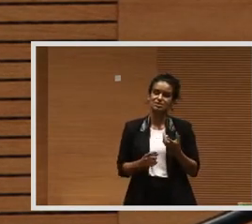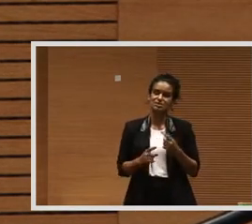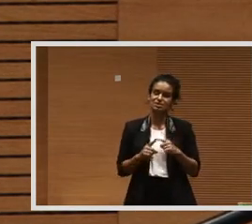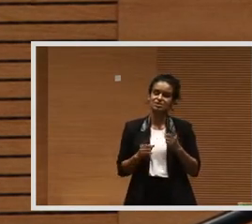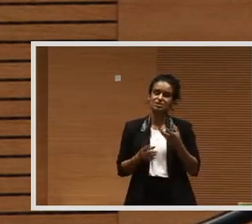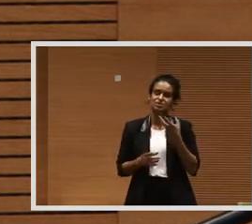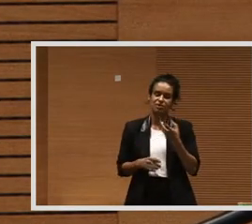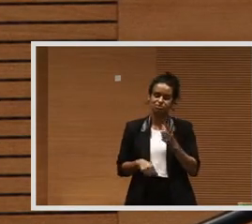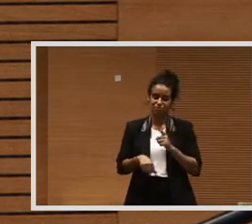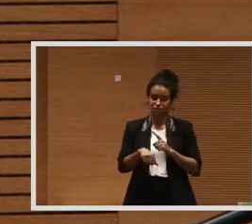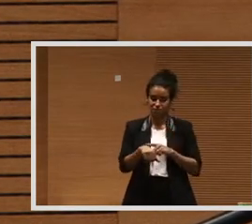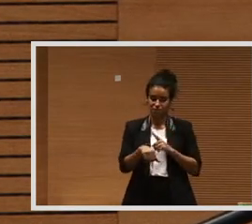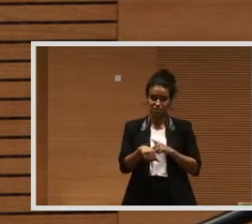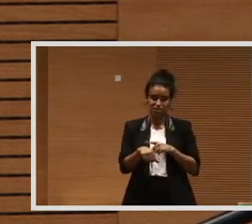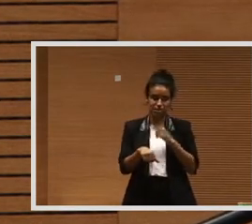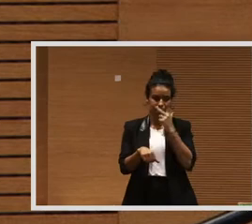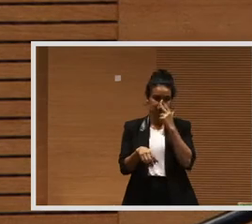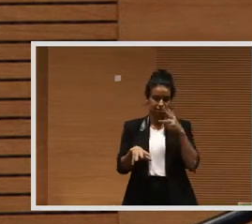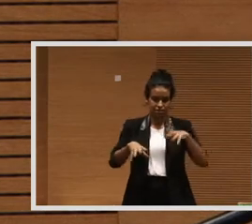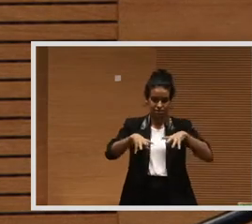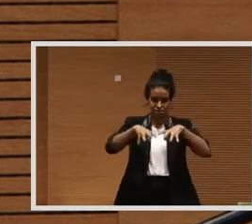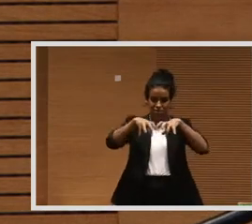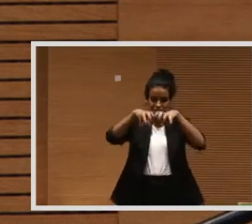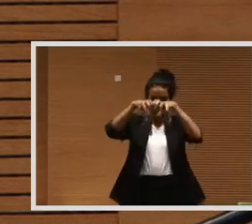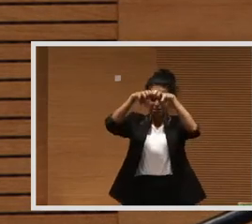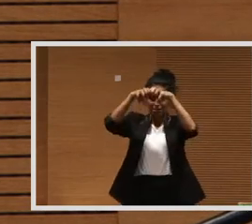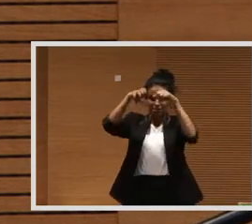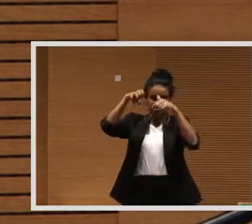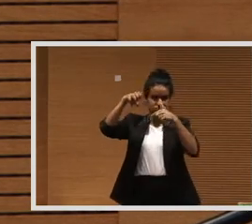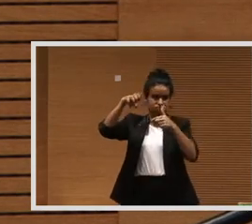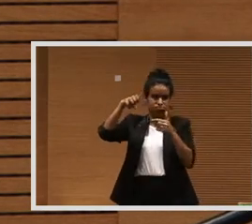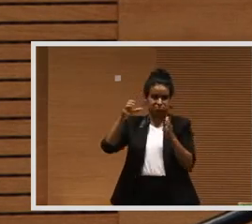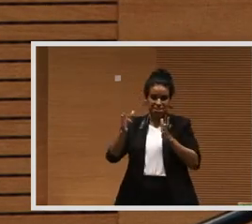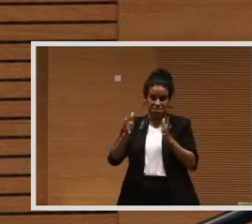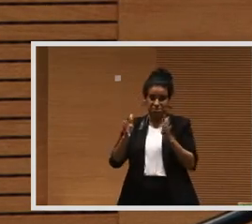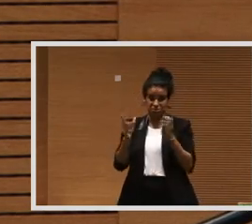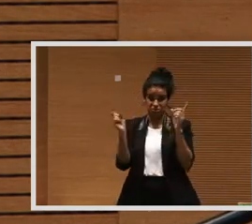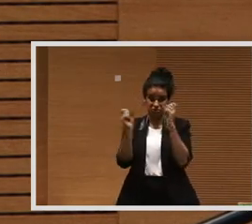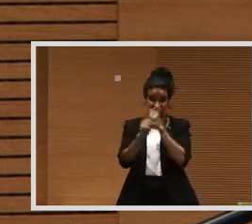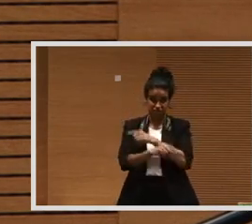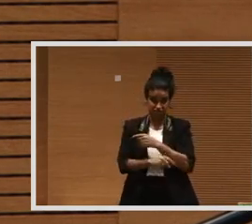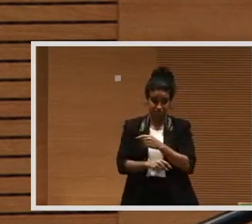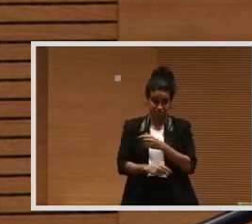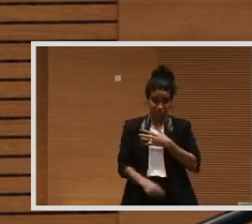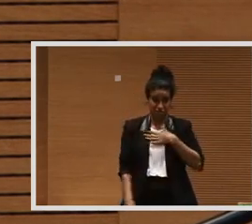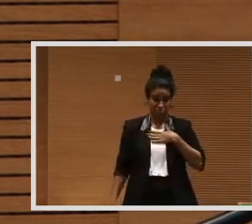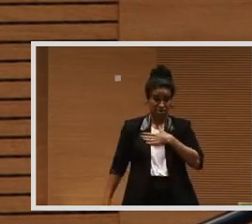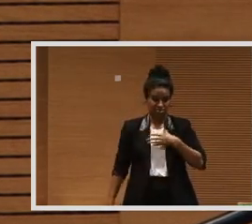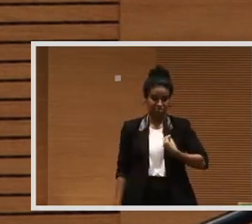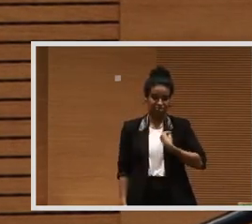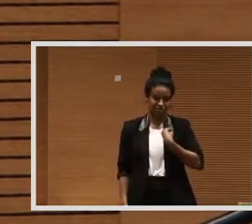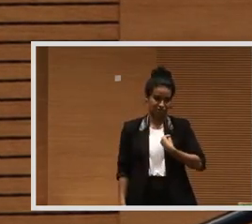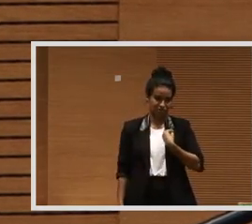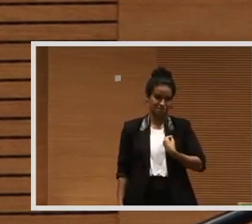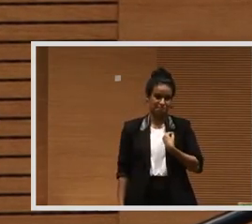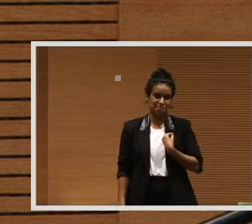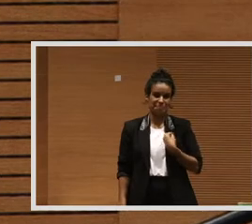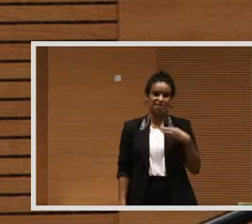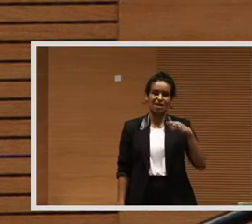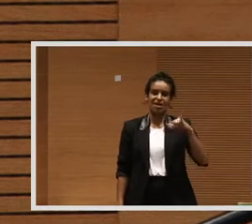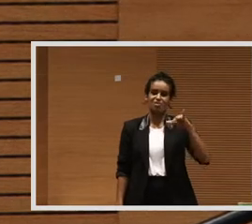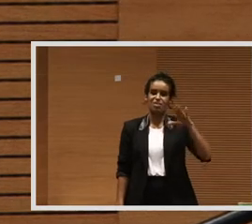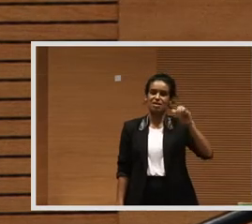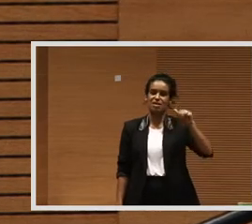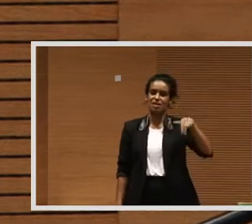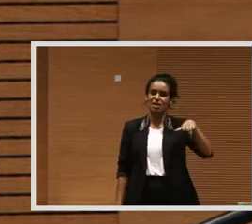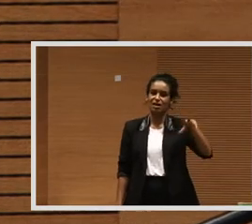em tempos tão sombrios, do prazer que está aqui. Né? A Bianca me fez chorar. E eu acho que ela falou uma questão fundamental.